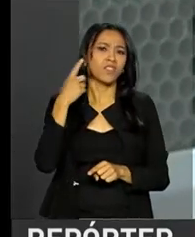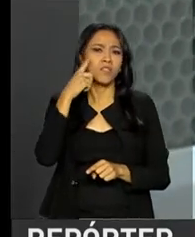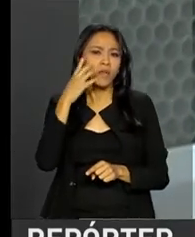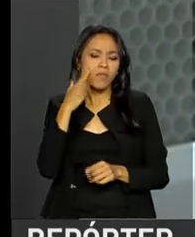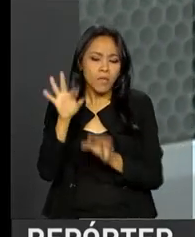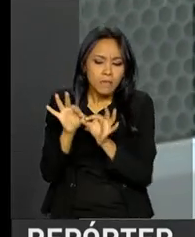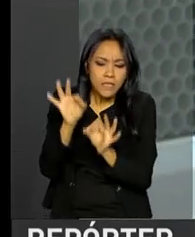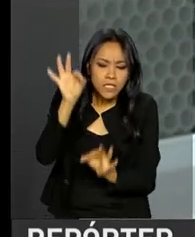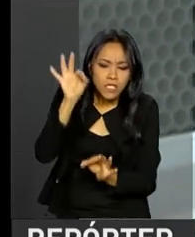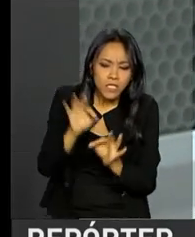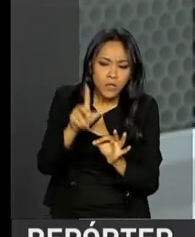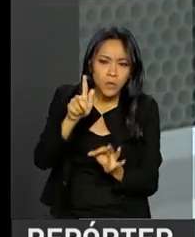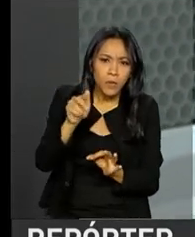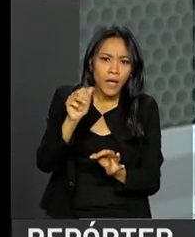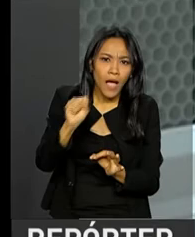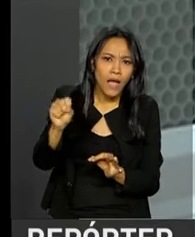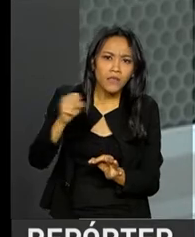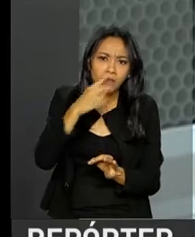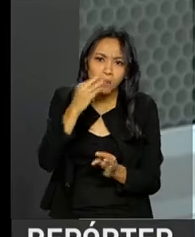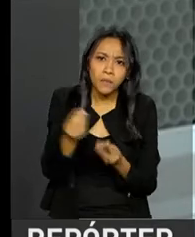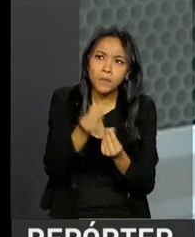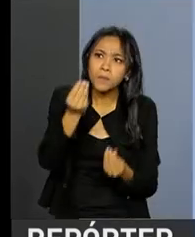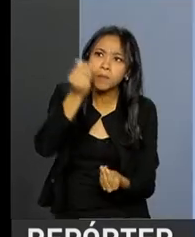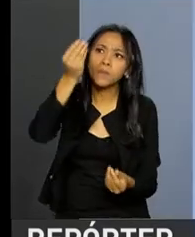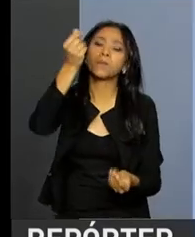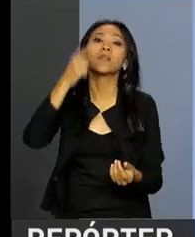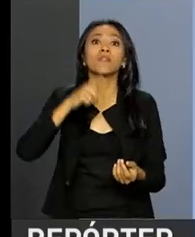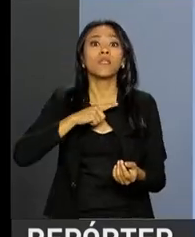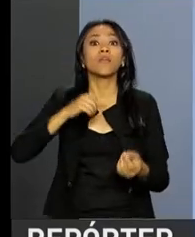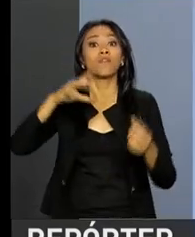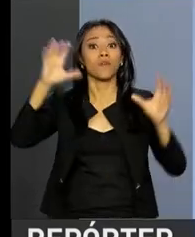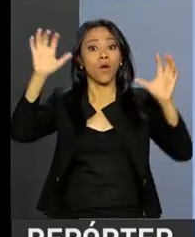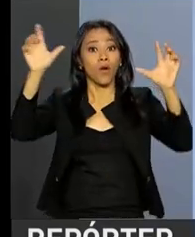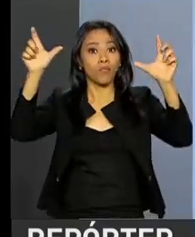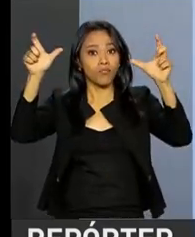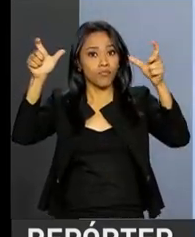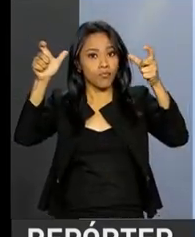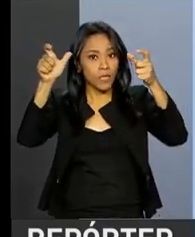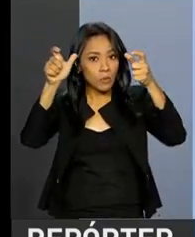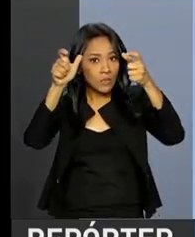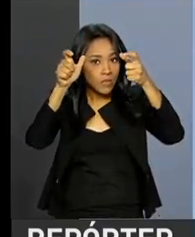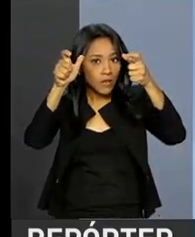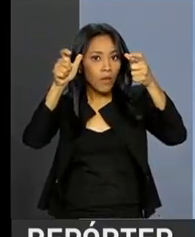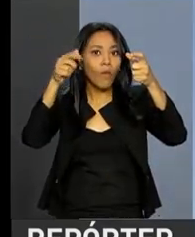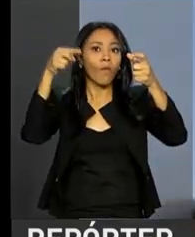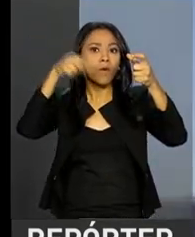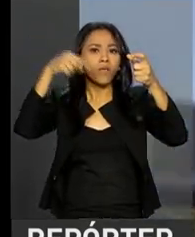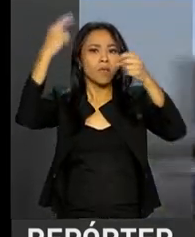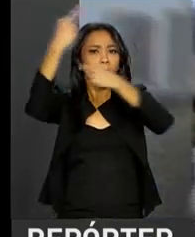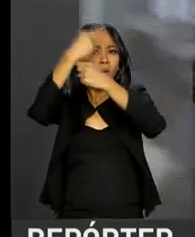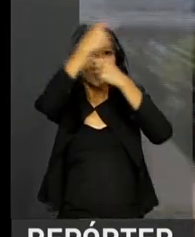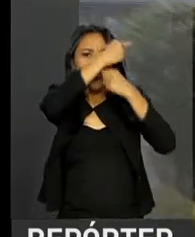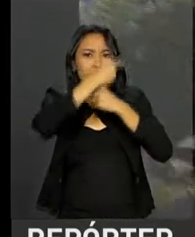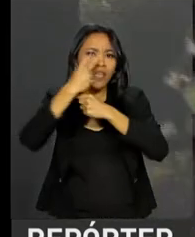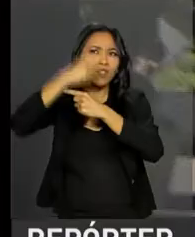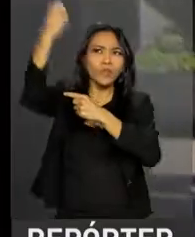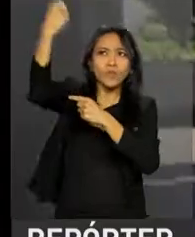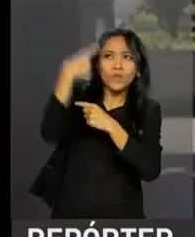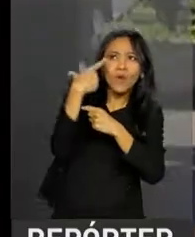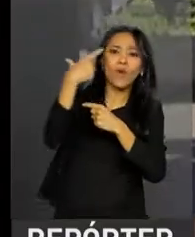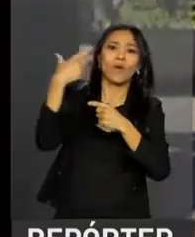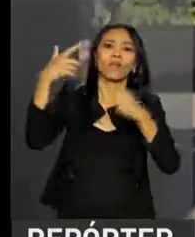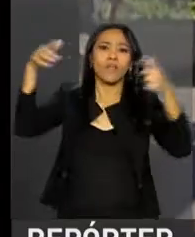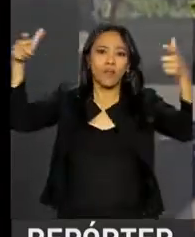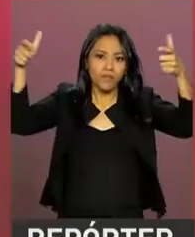em 1980, houve uma redução no buraco da camada de ozônio, aquela que protege os indivíduos das radiações